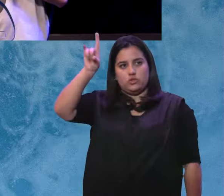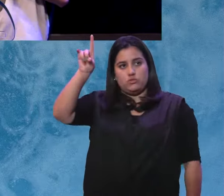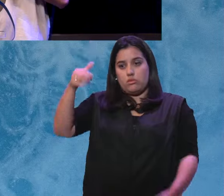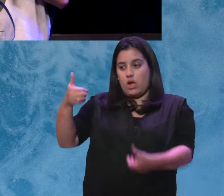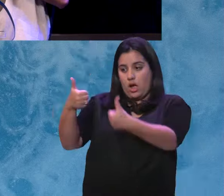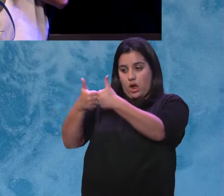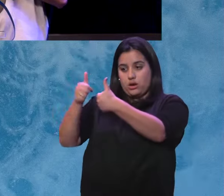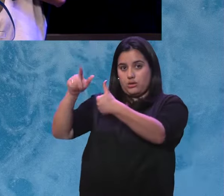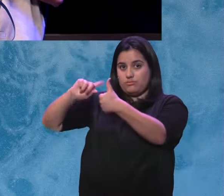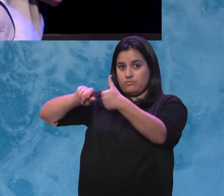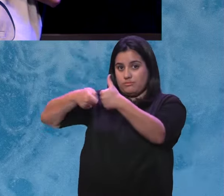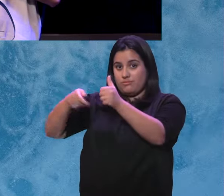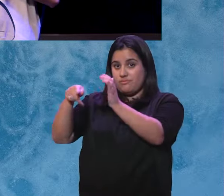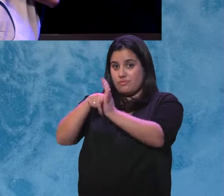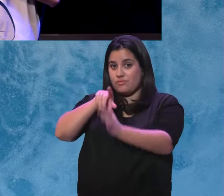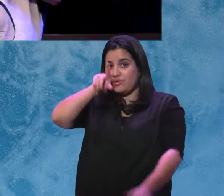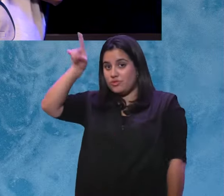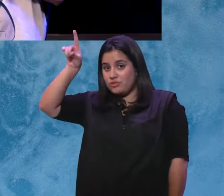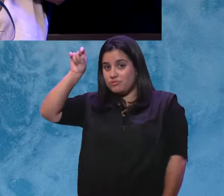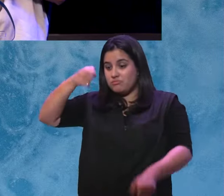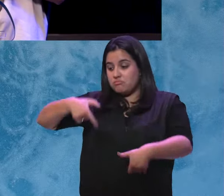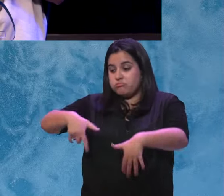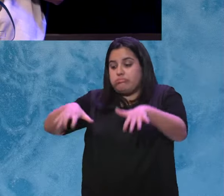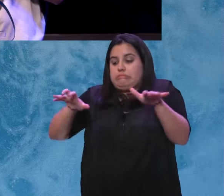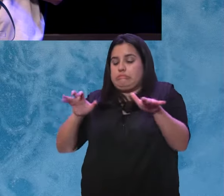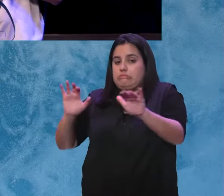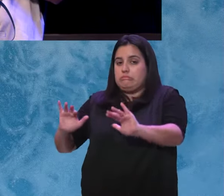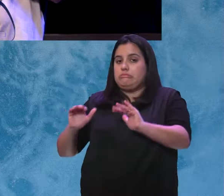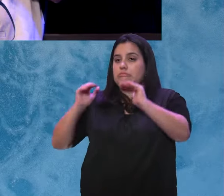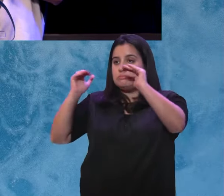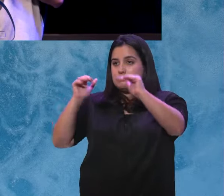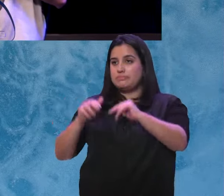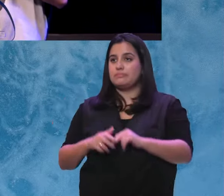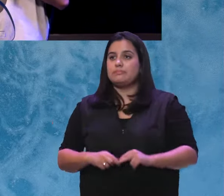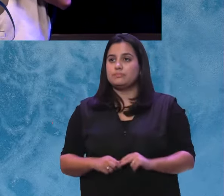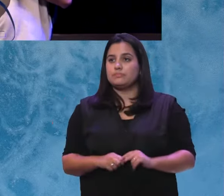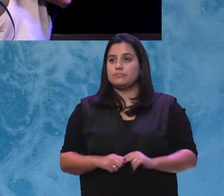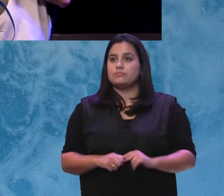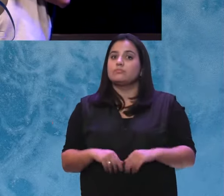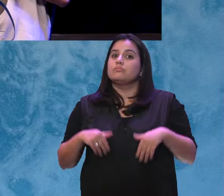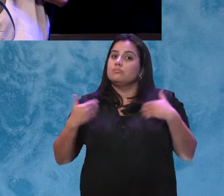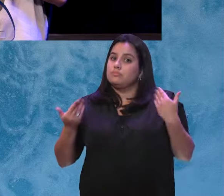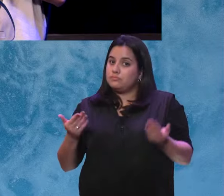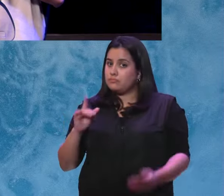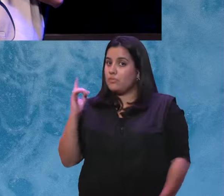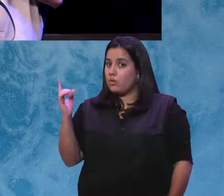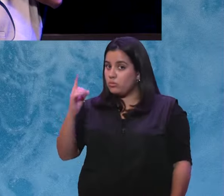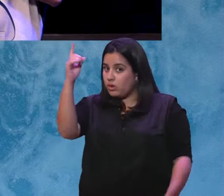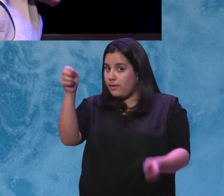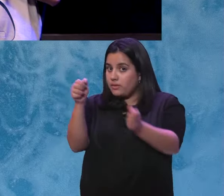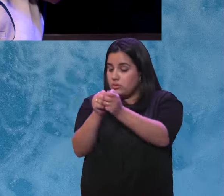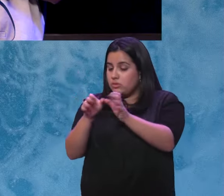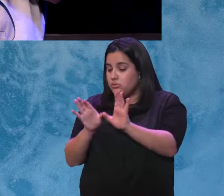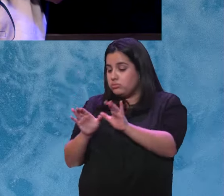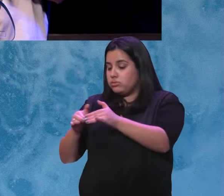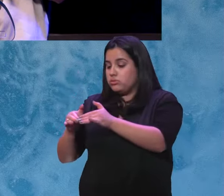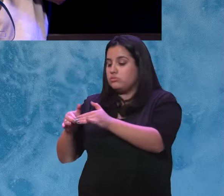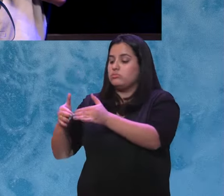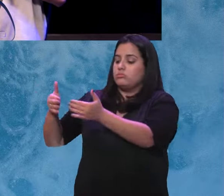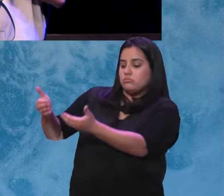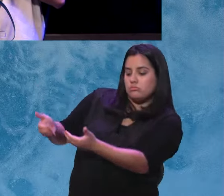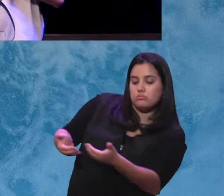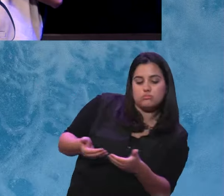Exércitos, cujo trono está entre os querubins sobre a arca. Puseram a arca de Deus em uma carroça nova